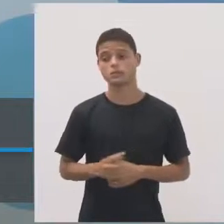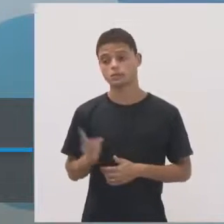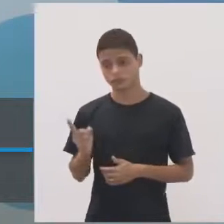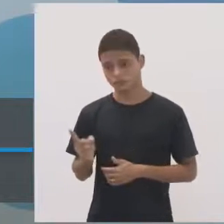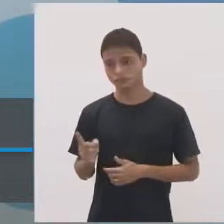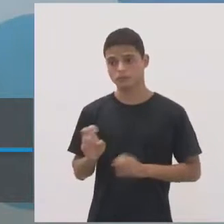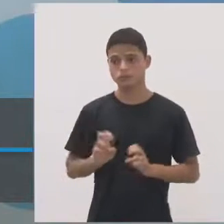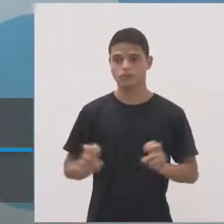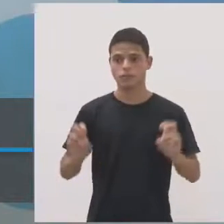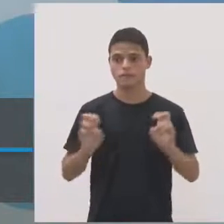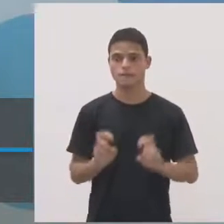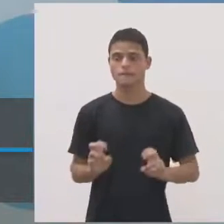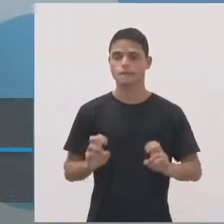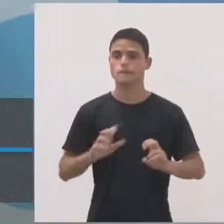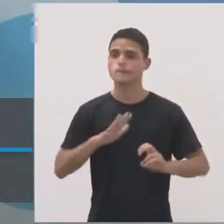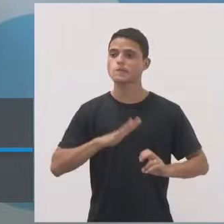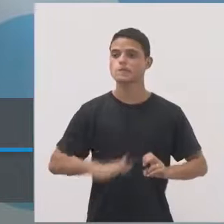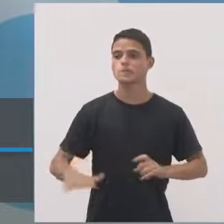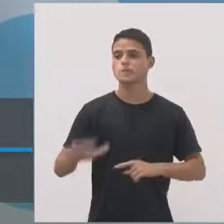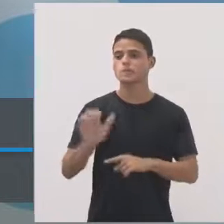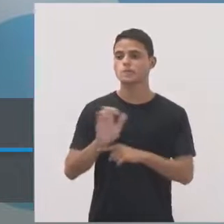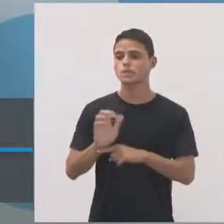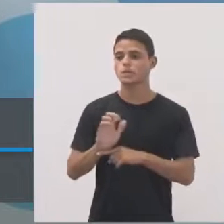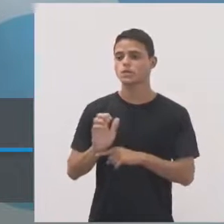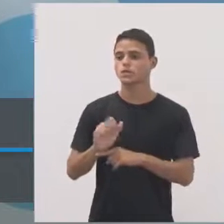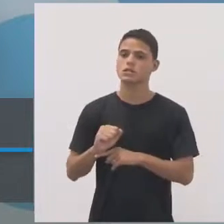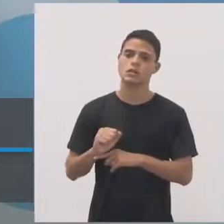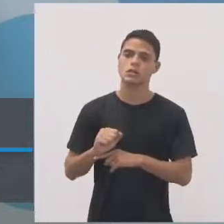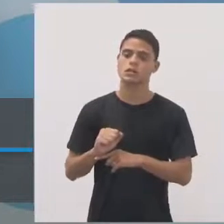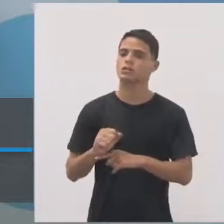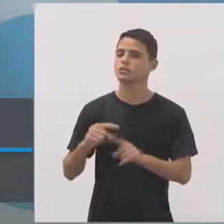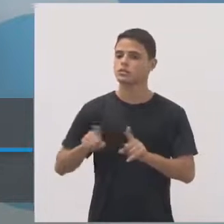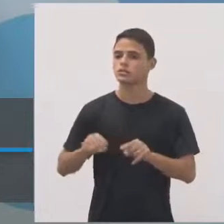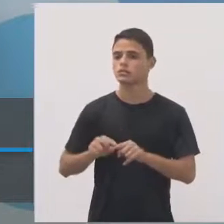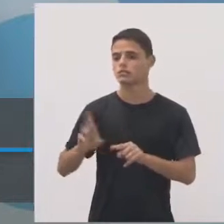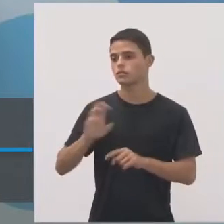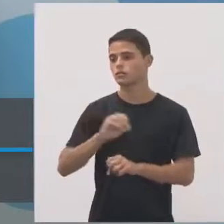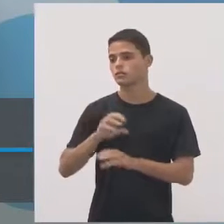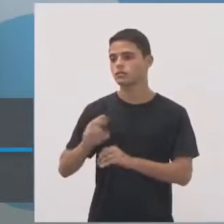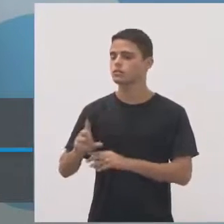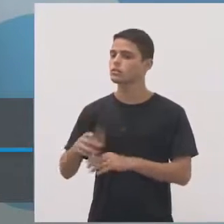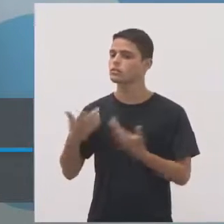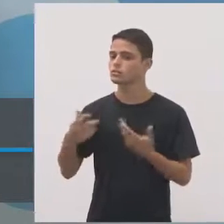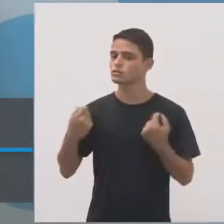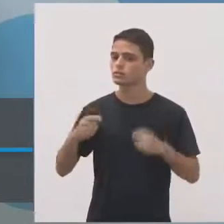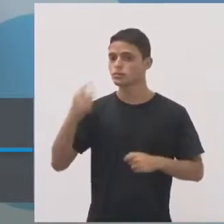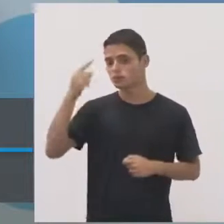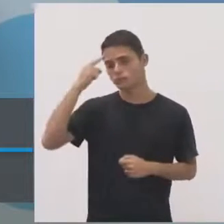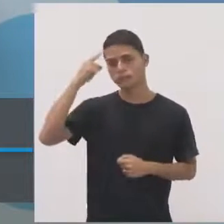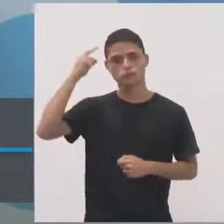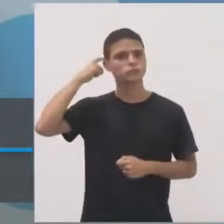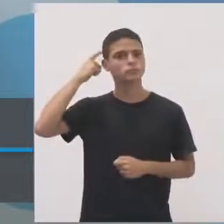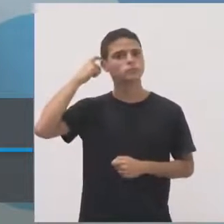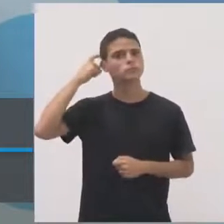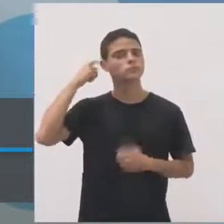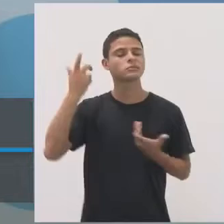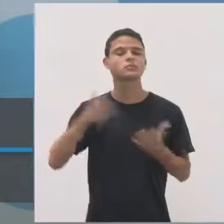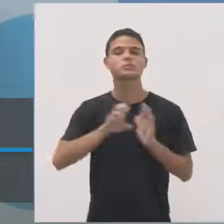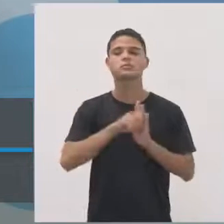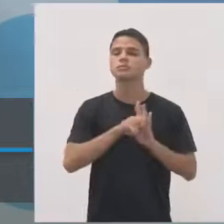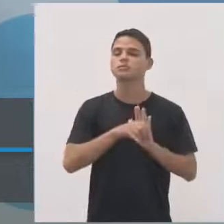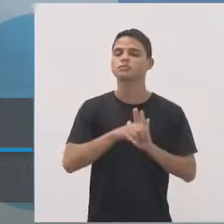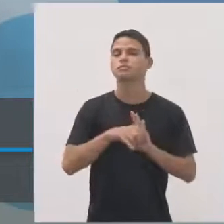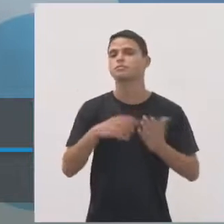específico, é um computador para o estado, não é Secretaria da Educação. Então, tem que entender qual é o contexto, tá? Então, não adianta